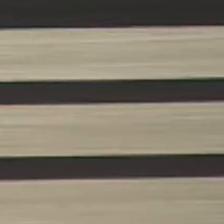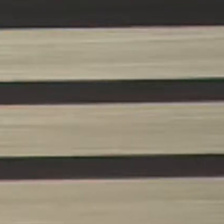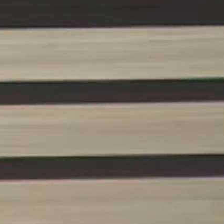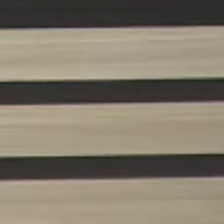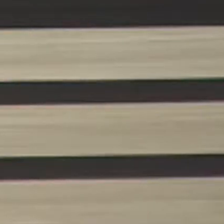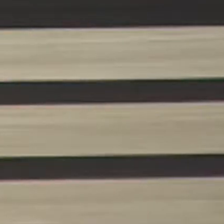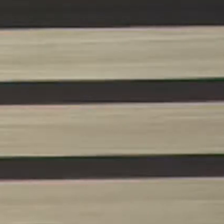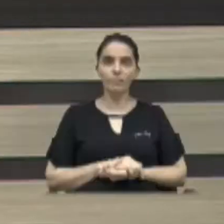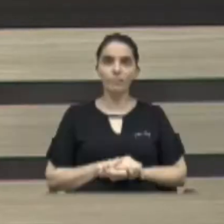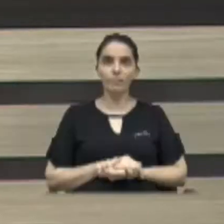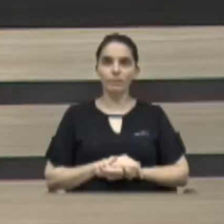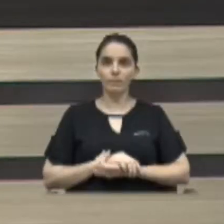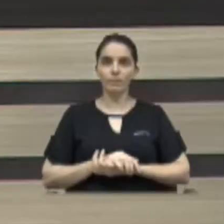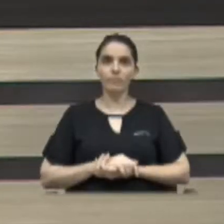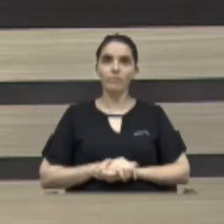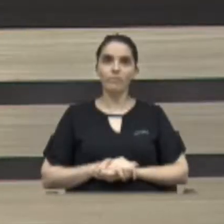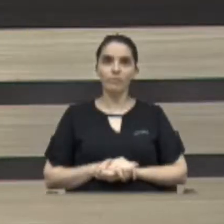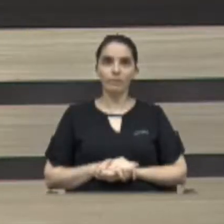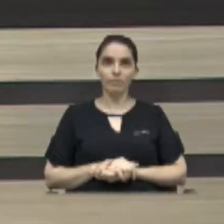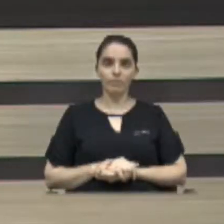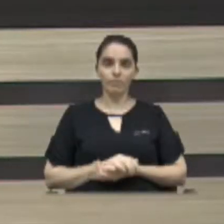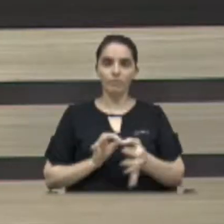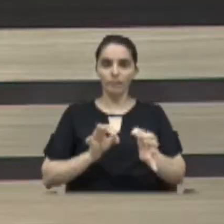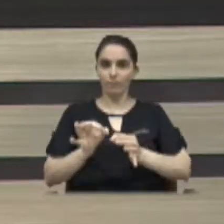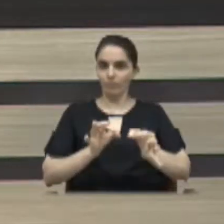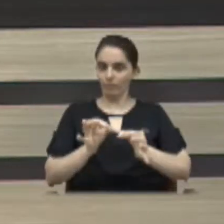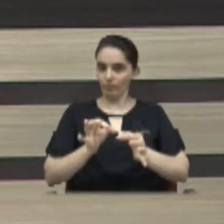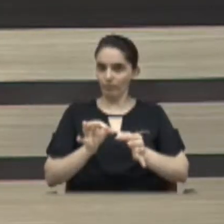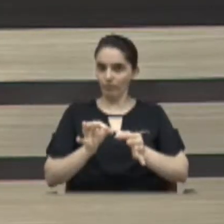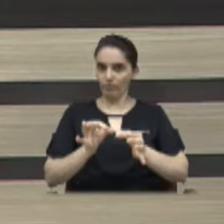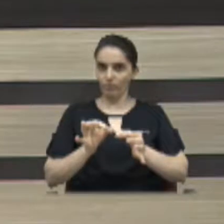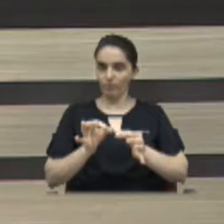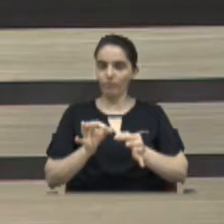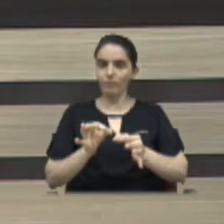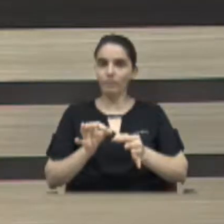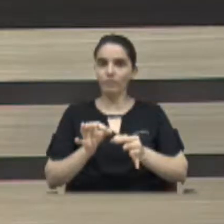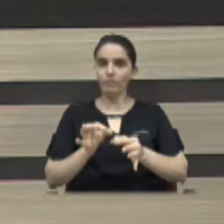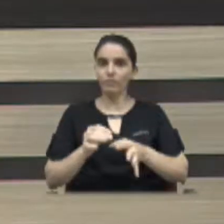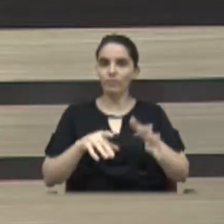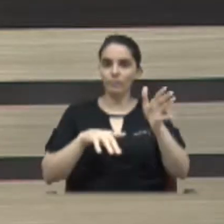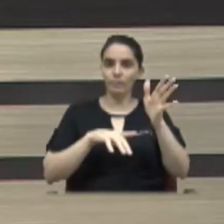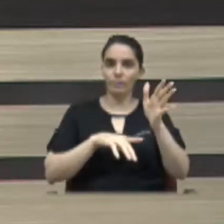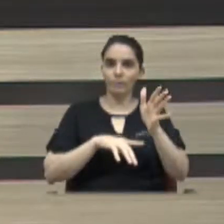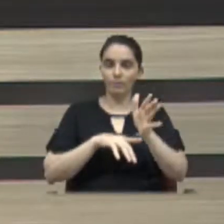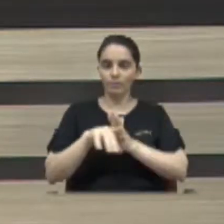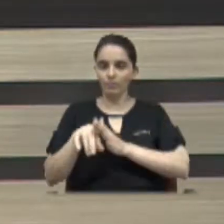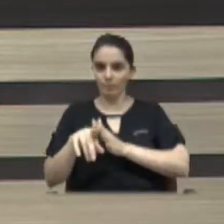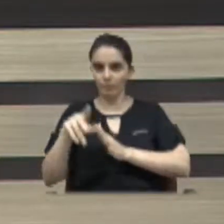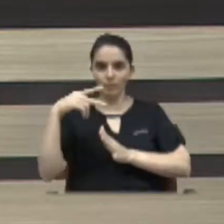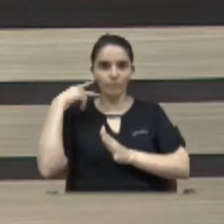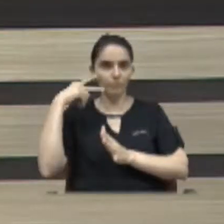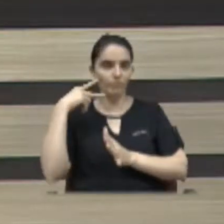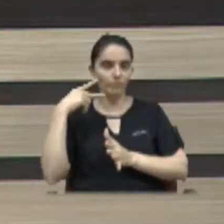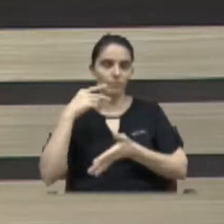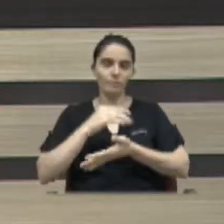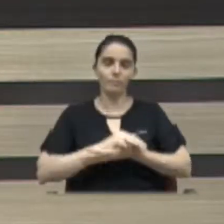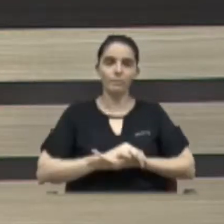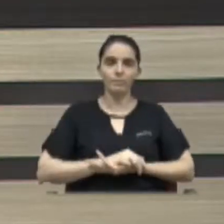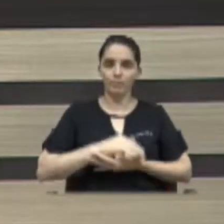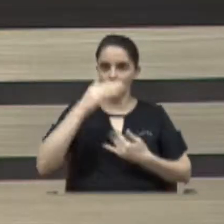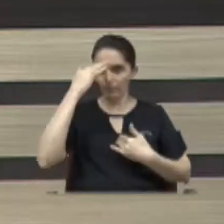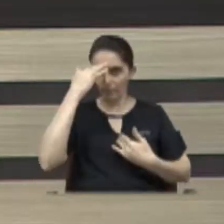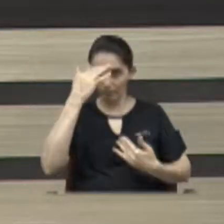Passarei a leitura dos projetos e encaminhamentos dos senhores vereadores e vereadoras.